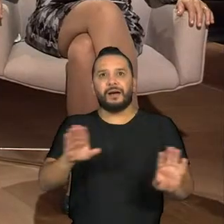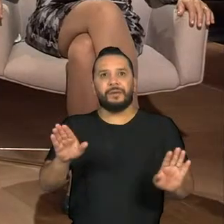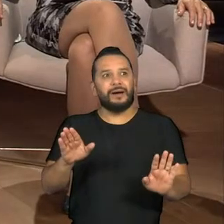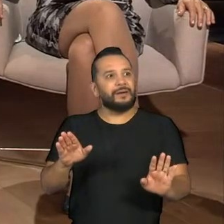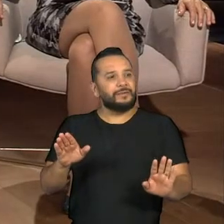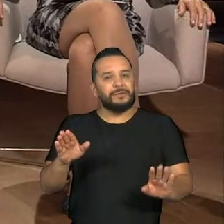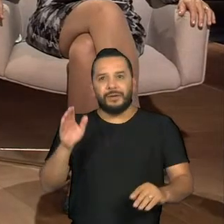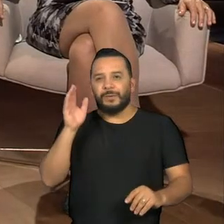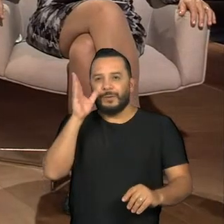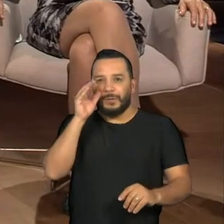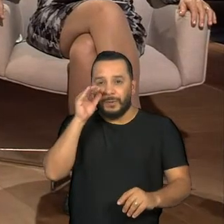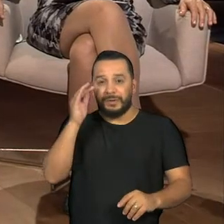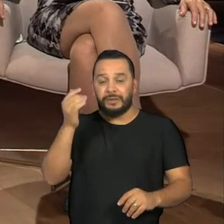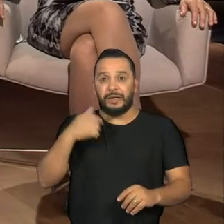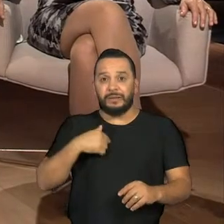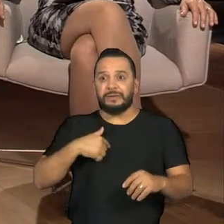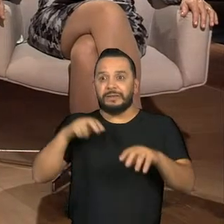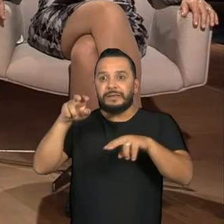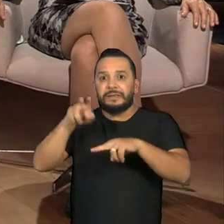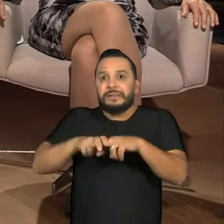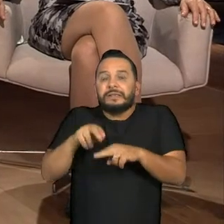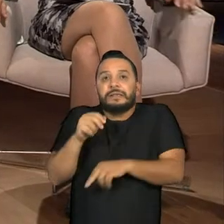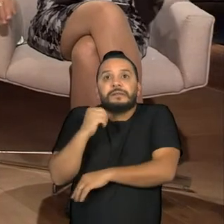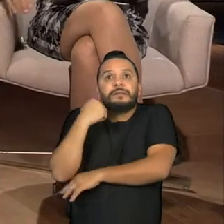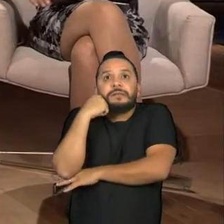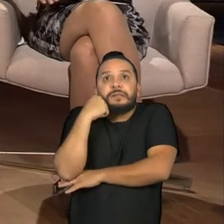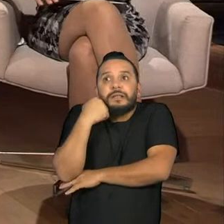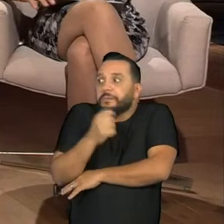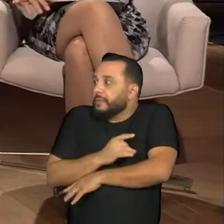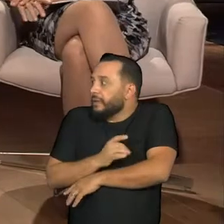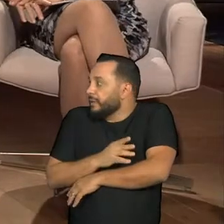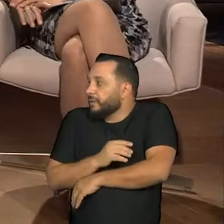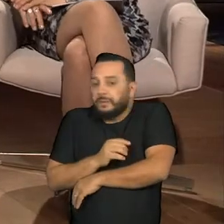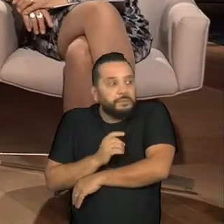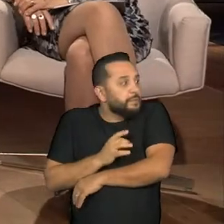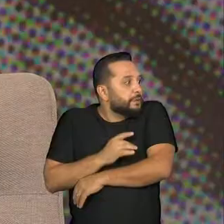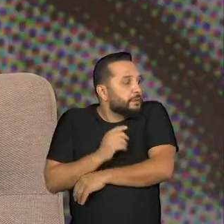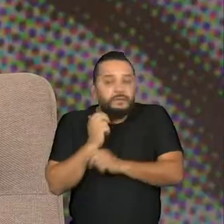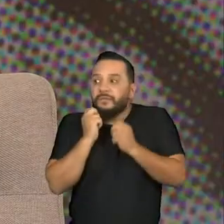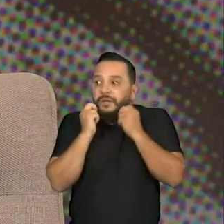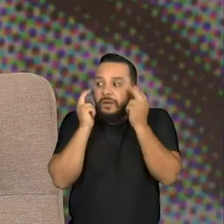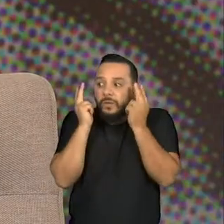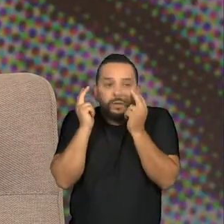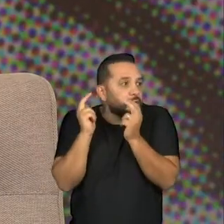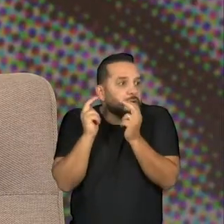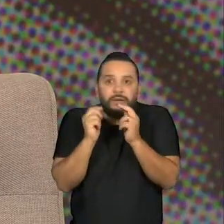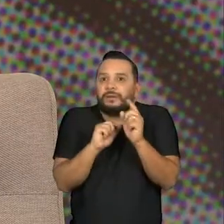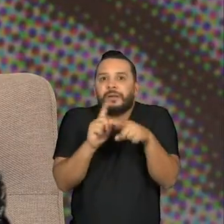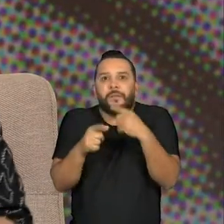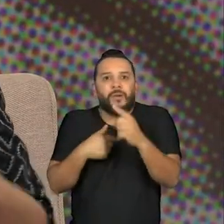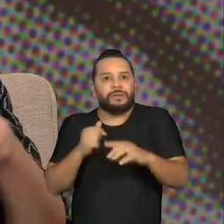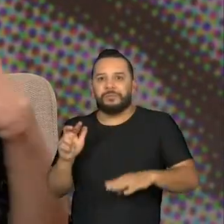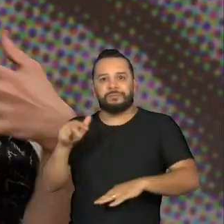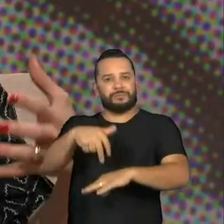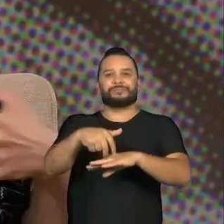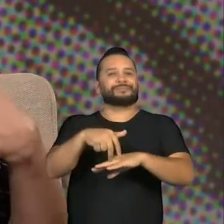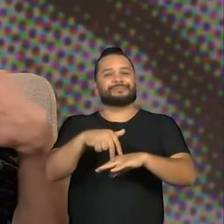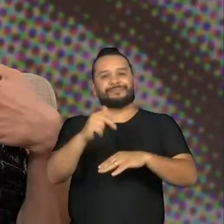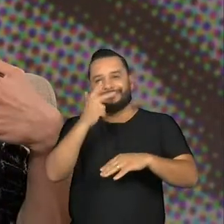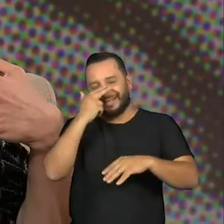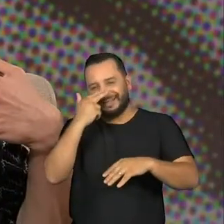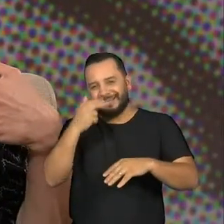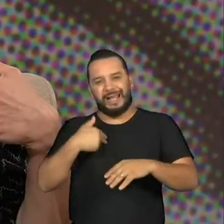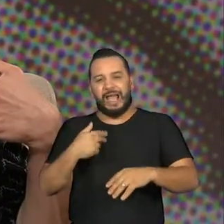né? Na plateia, eu tinha medo de perguntar a hora para quem estava do lado. E quando eu subia no palco, parecia que